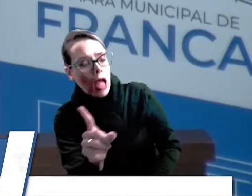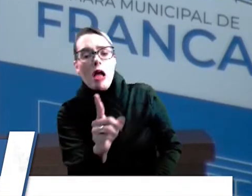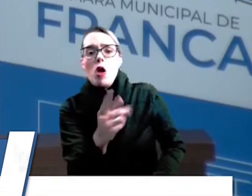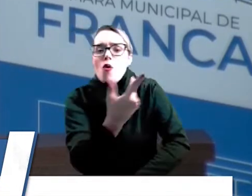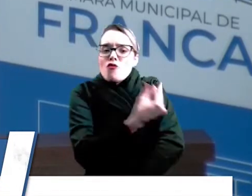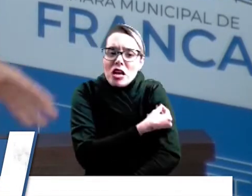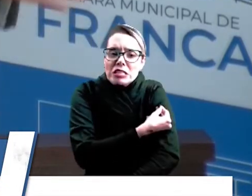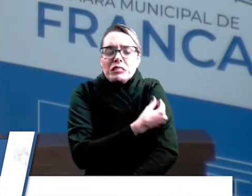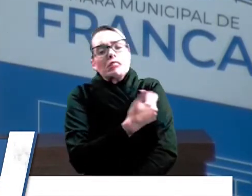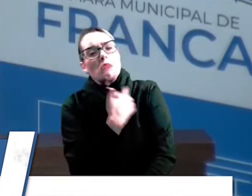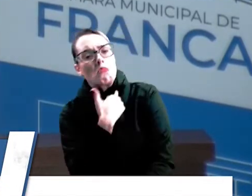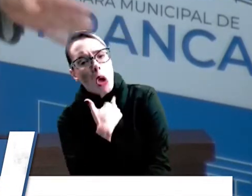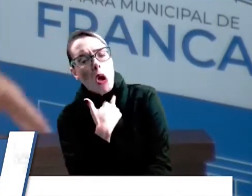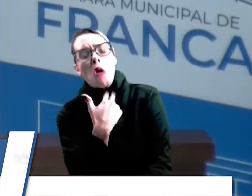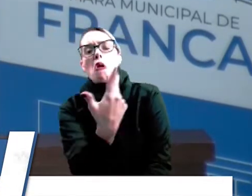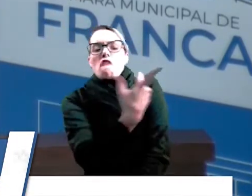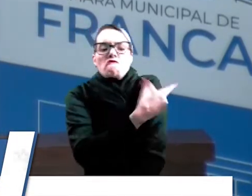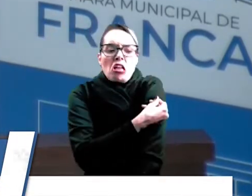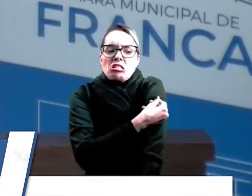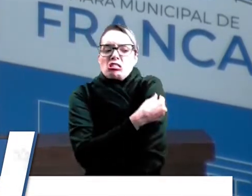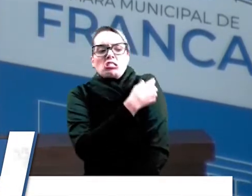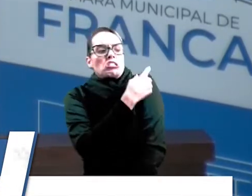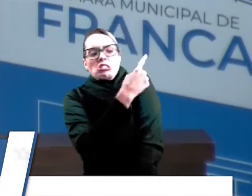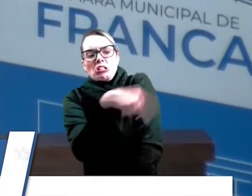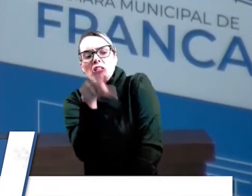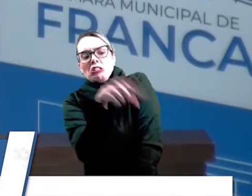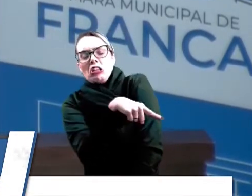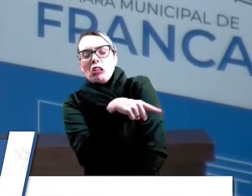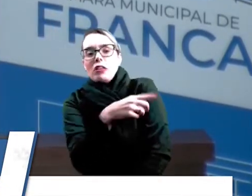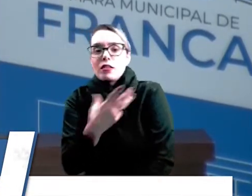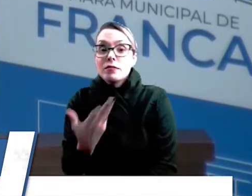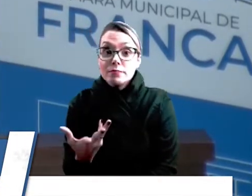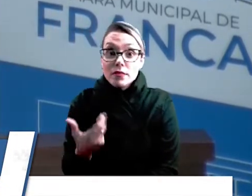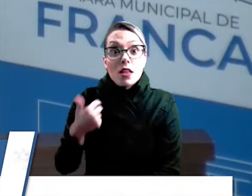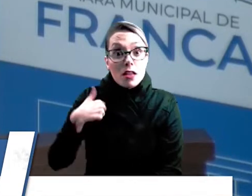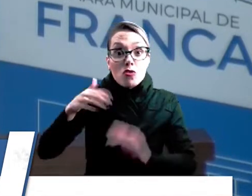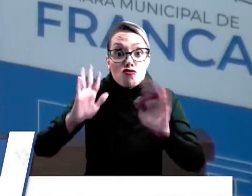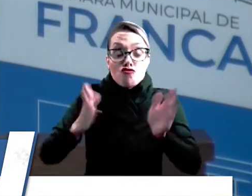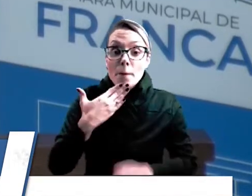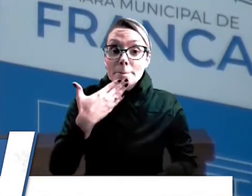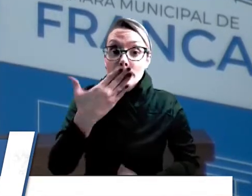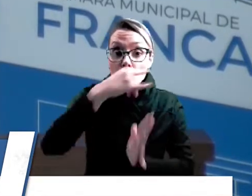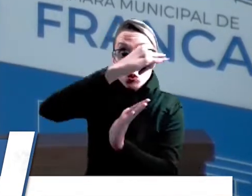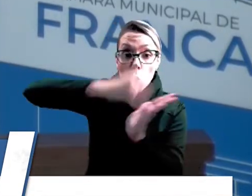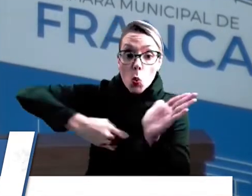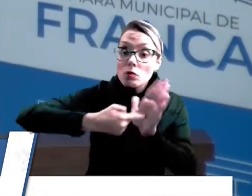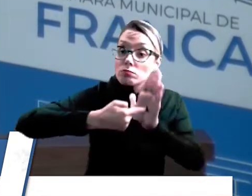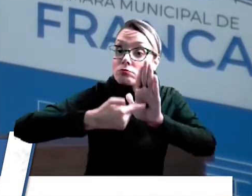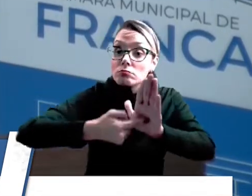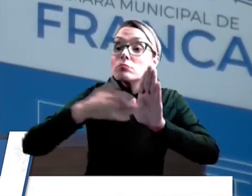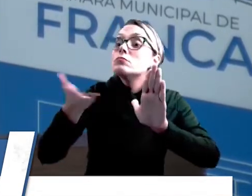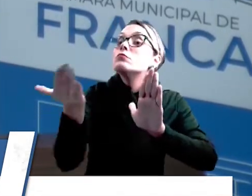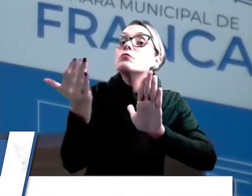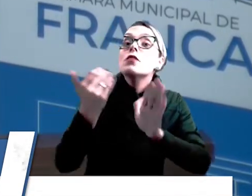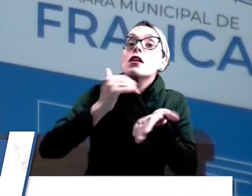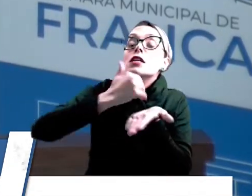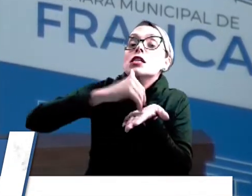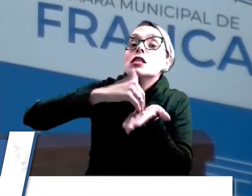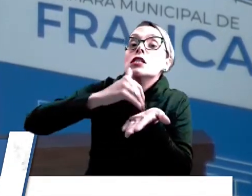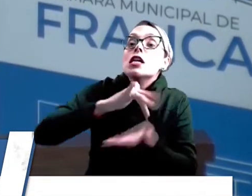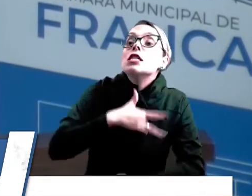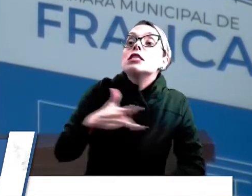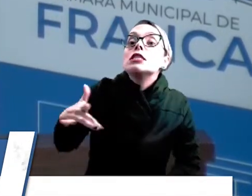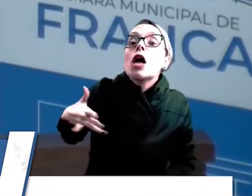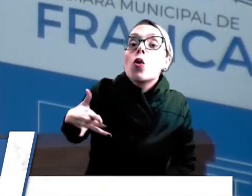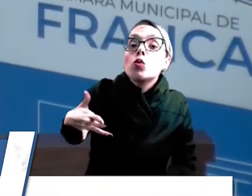Batatais para vacinar. Eu já fiz um requerimento cobrando a Secretaria de Saúde. Será que é porque o prefeito de Batatais